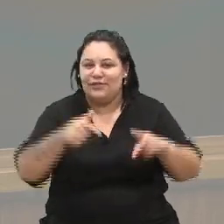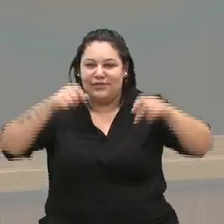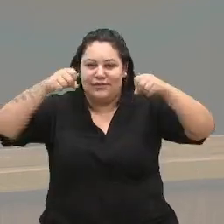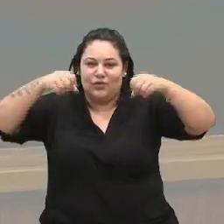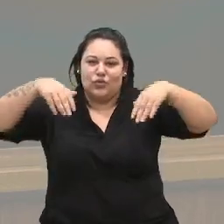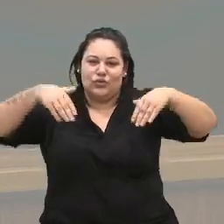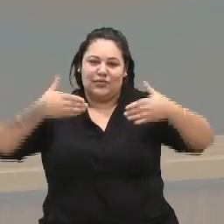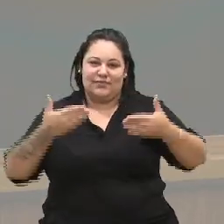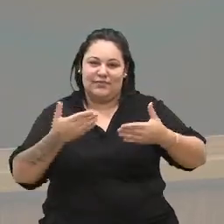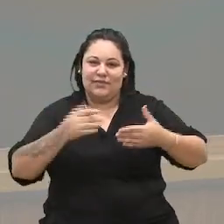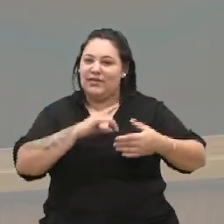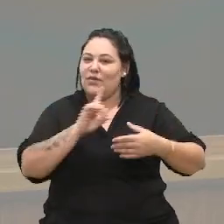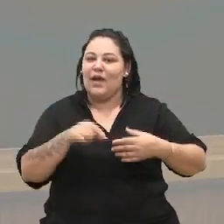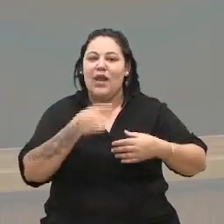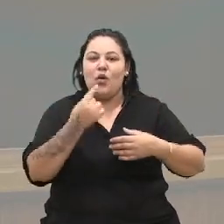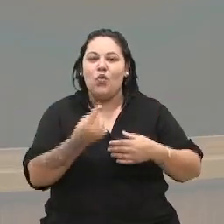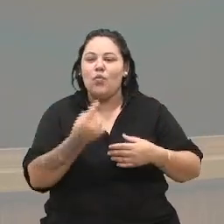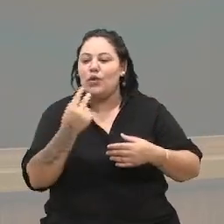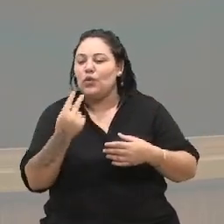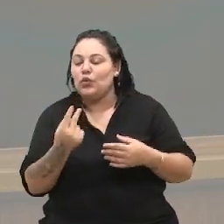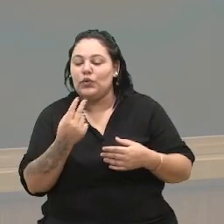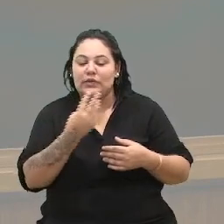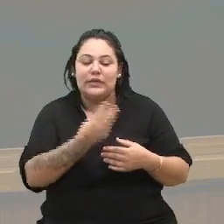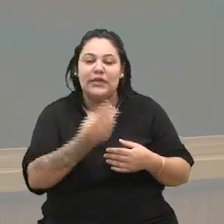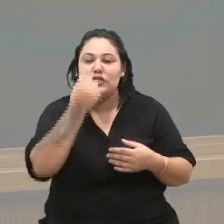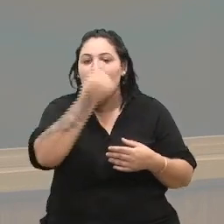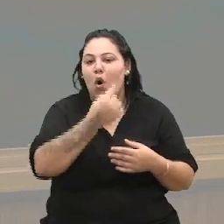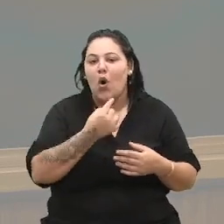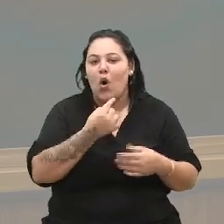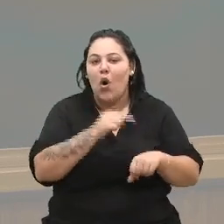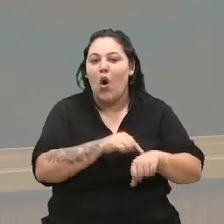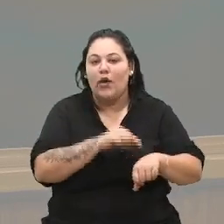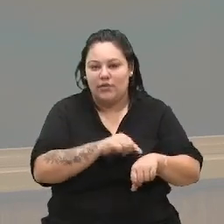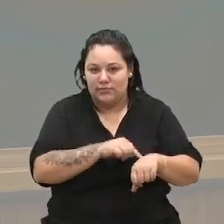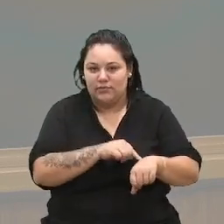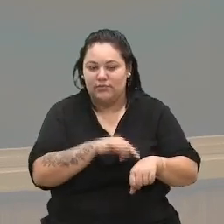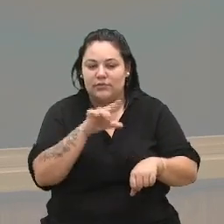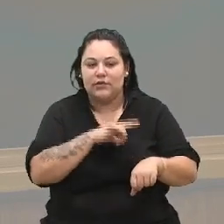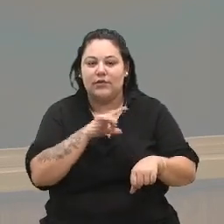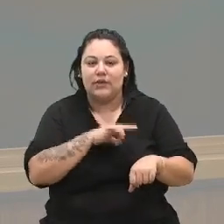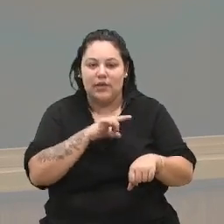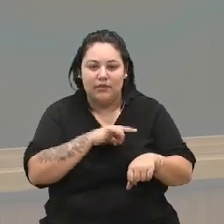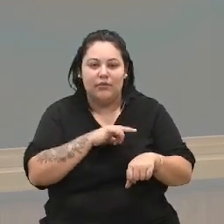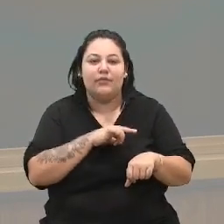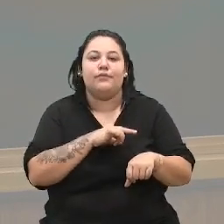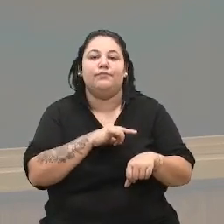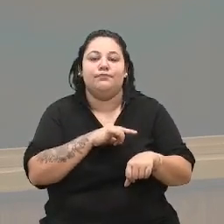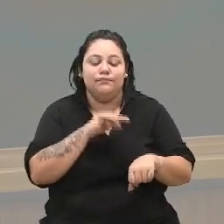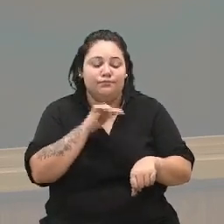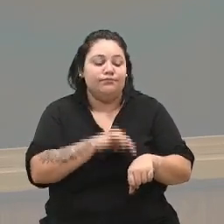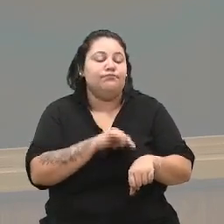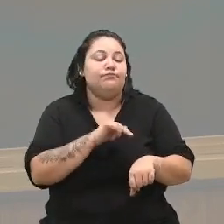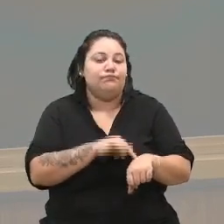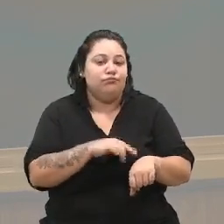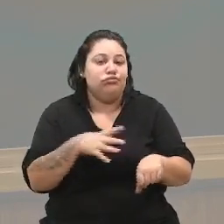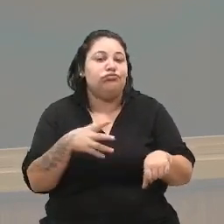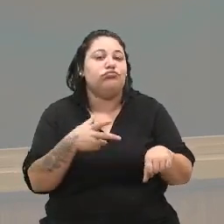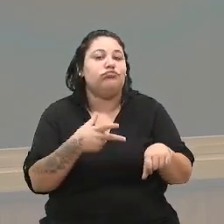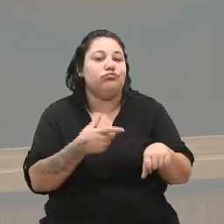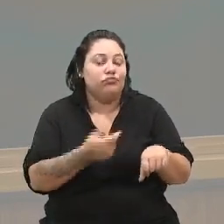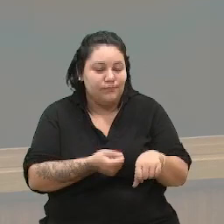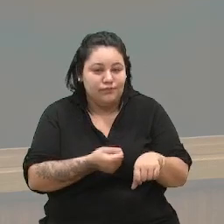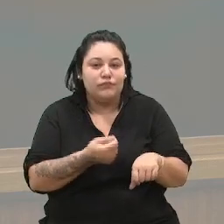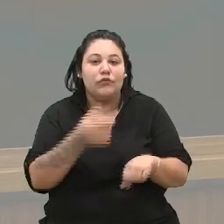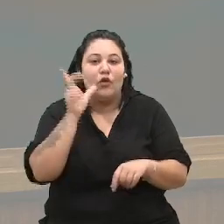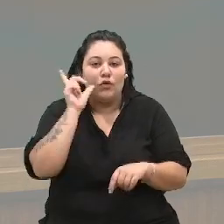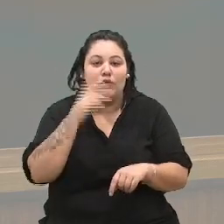foi por 1, 2, 3 horas. Foi por muito tempo. Ontem o meu filho me ligou dizendo que